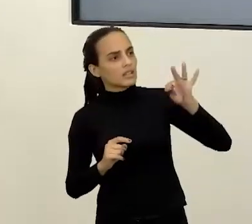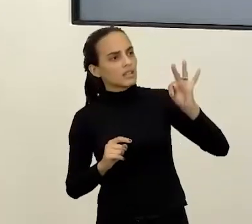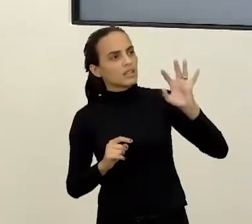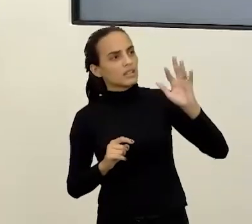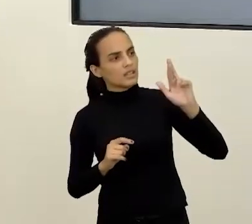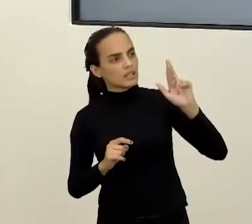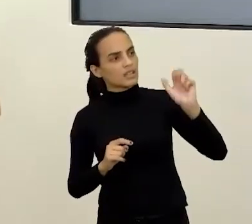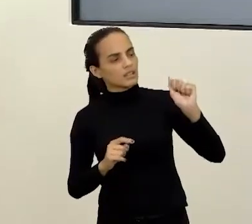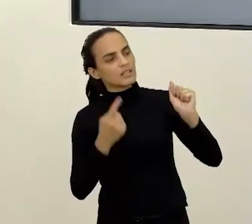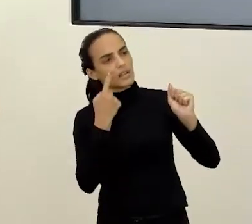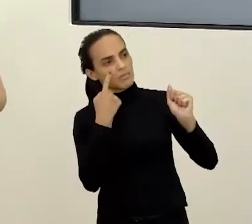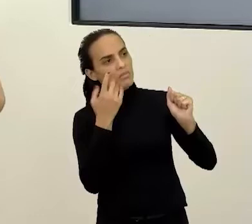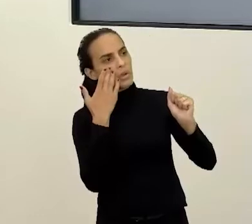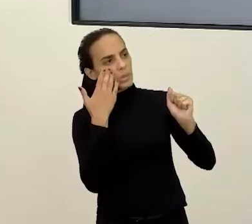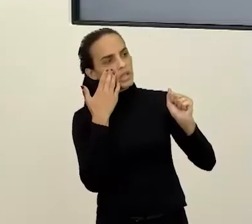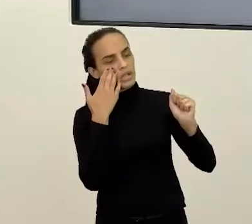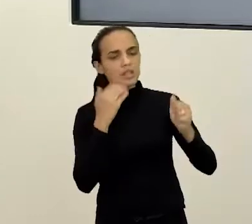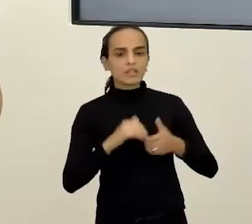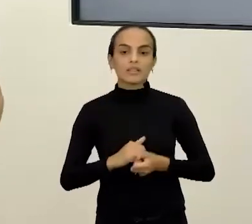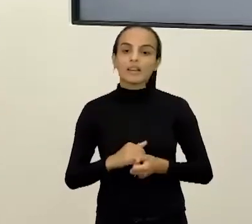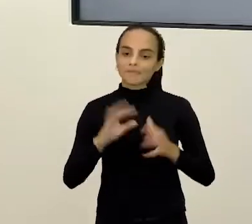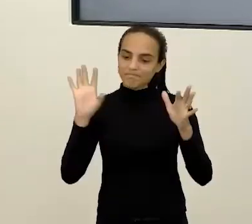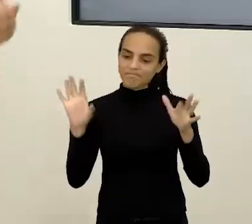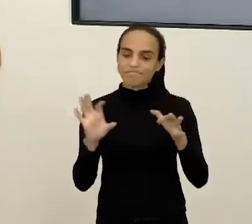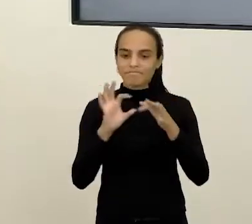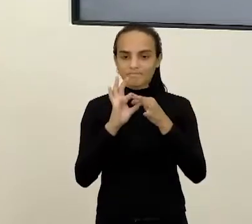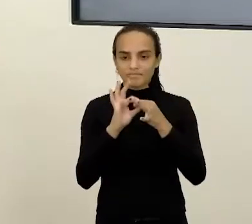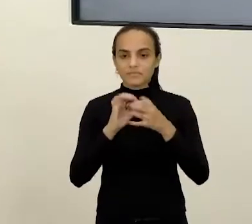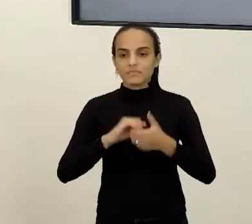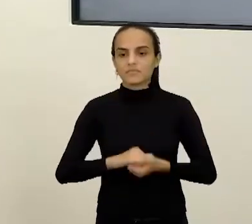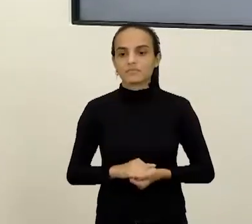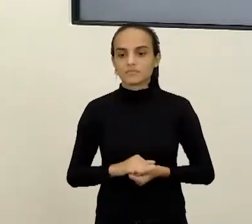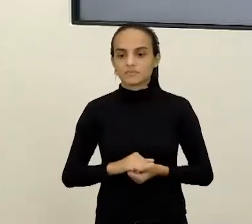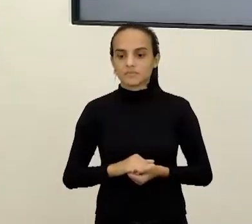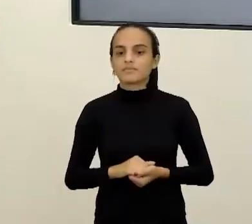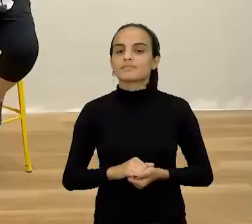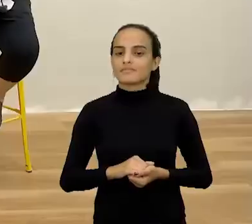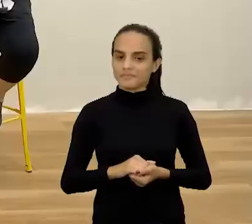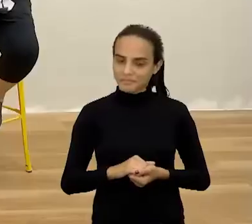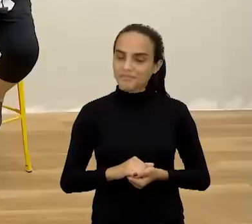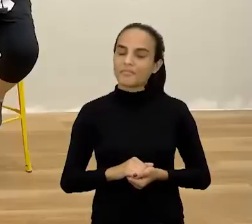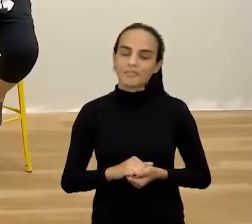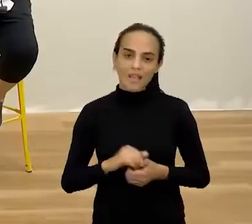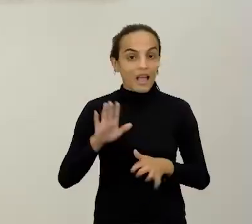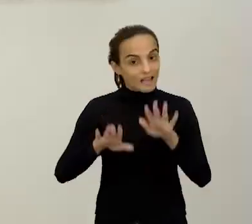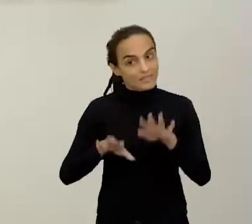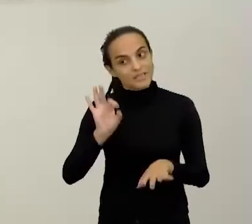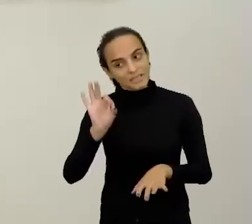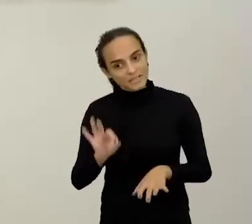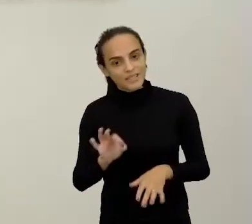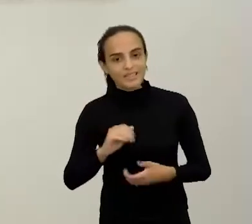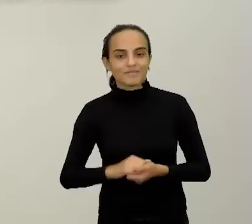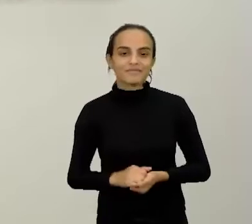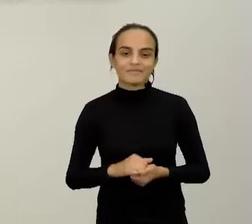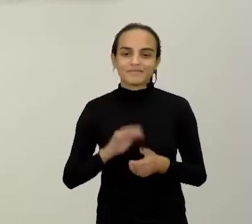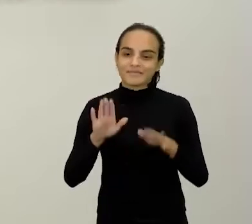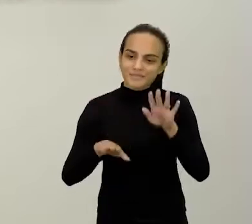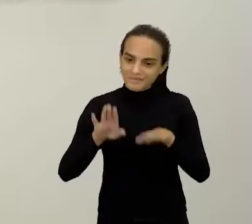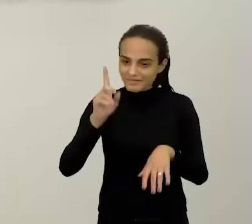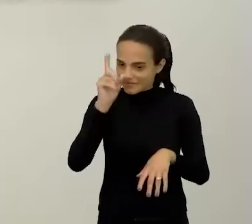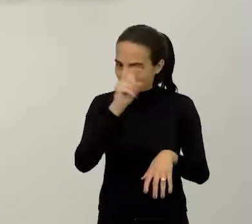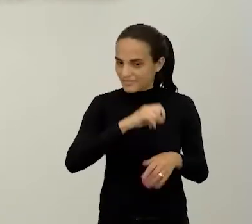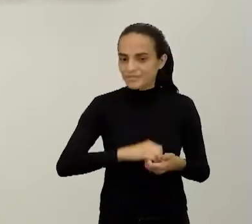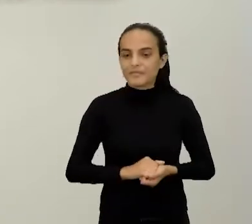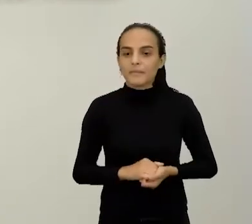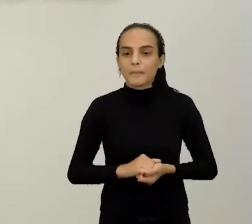intermolecular, e funciona. Não garanto que 100%, mas boa parte funciona. Boa parte, não sei o que ela tá falando, muito difícil. Mas se